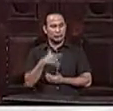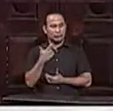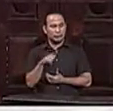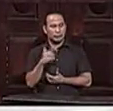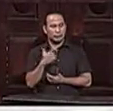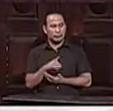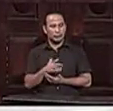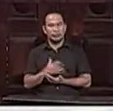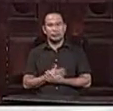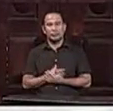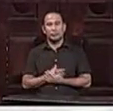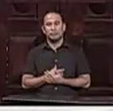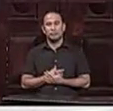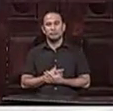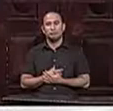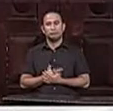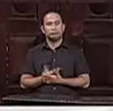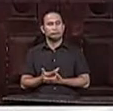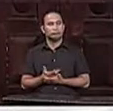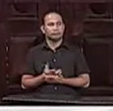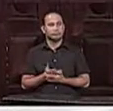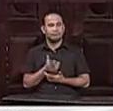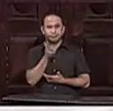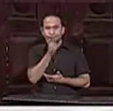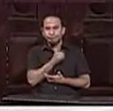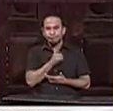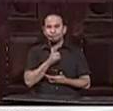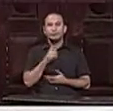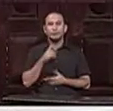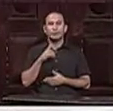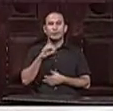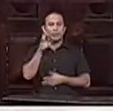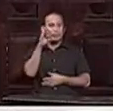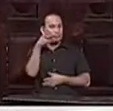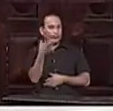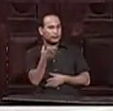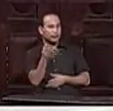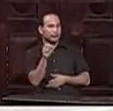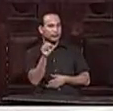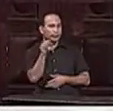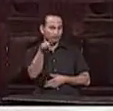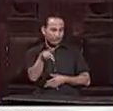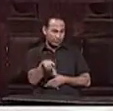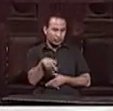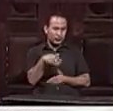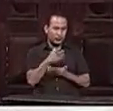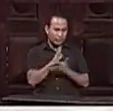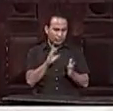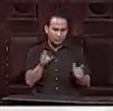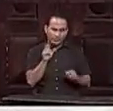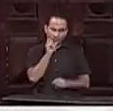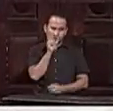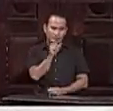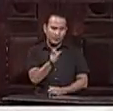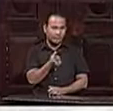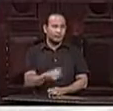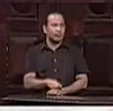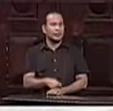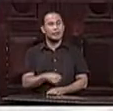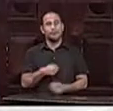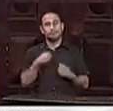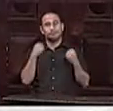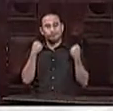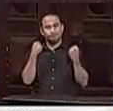teremos qualquer chance de remediar o que está por vir. Então, eu termino aqui minhas palavras e